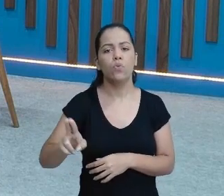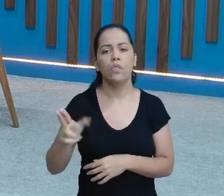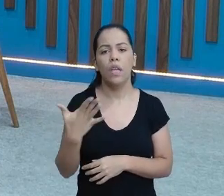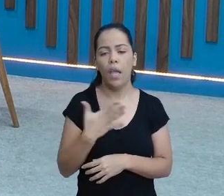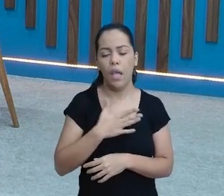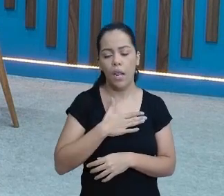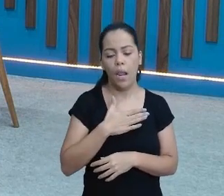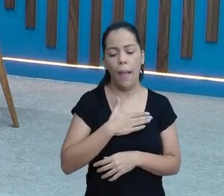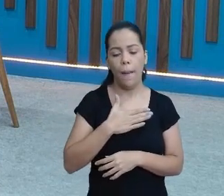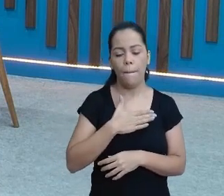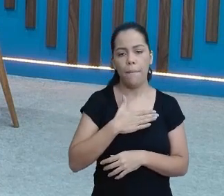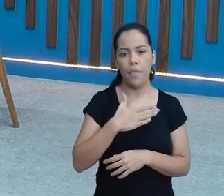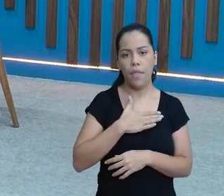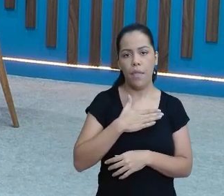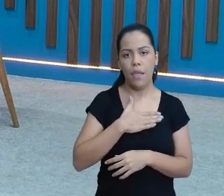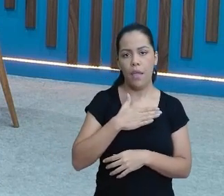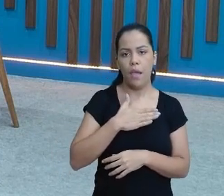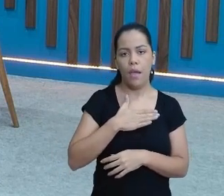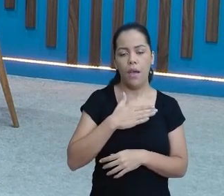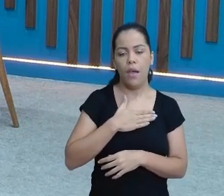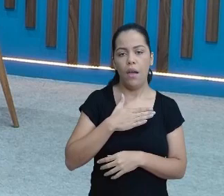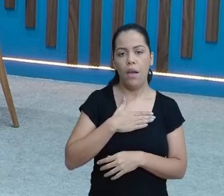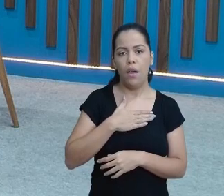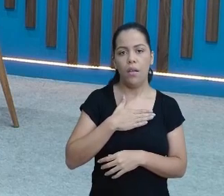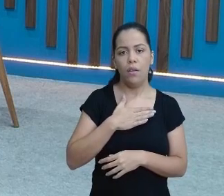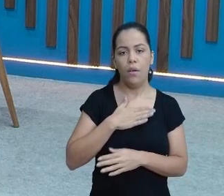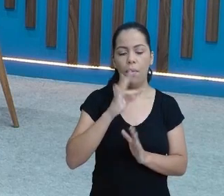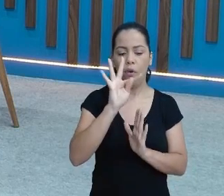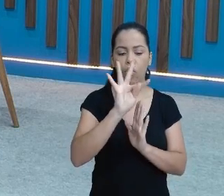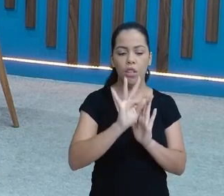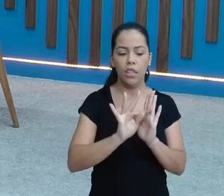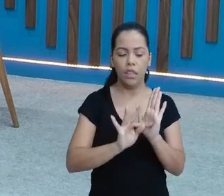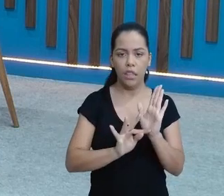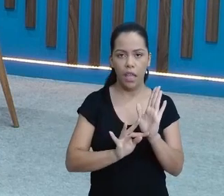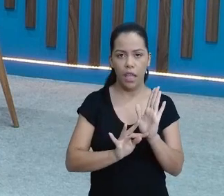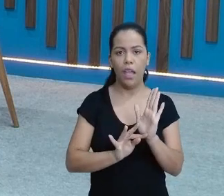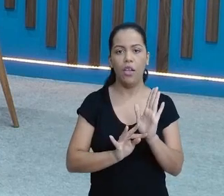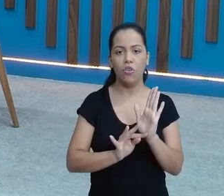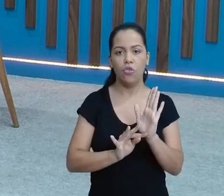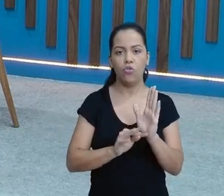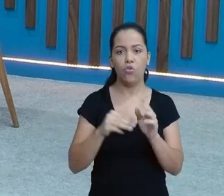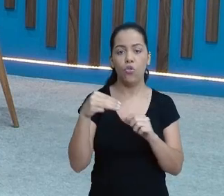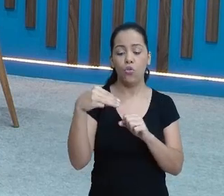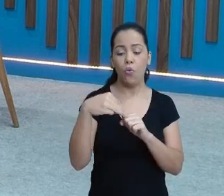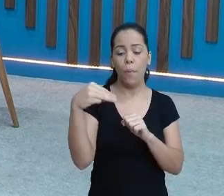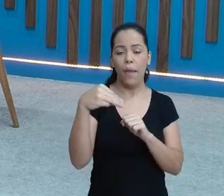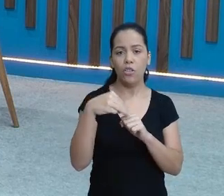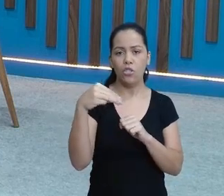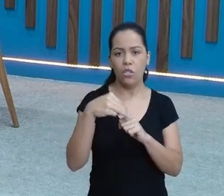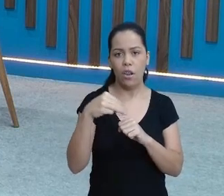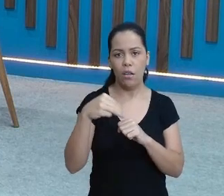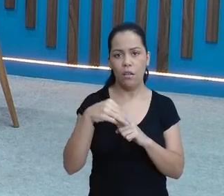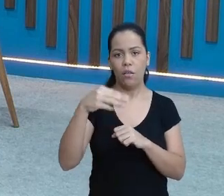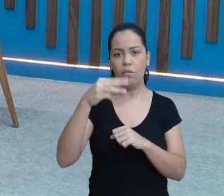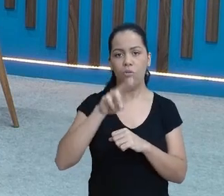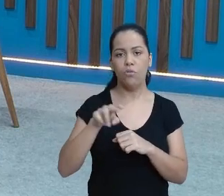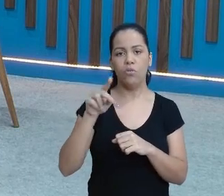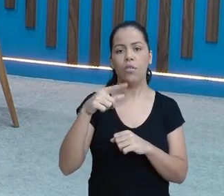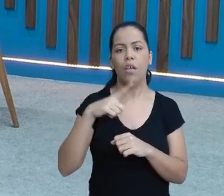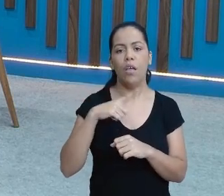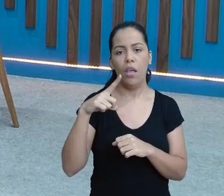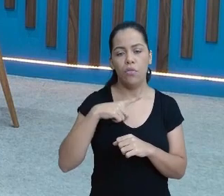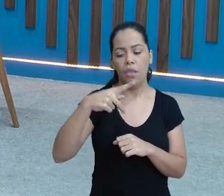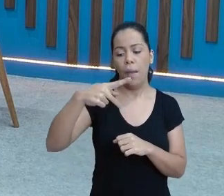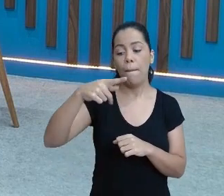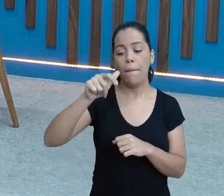para escrever a minha dissertação de mestrado, eu fiz vários planos de texto, vários. Para cada capítulo eu tinha um plano inteiro, assim, e me